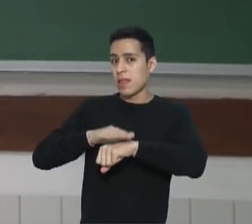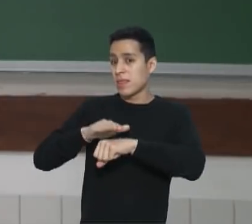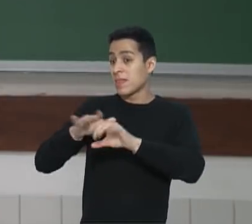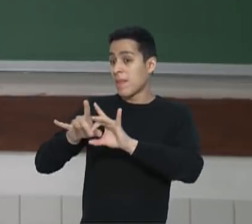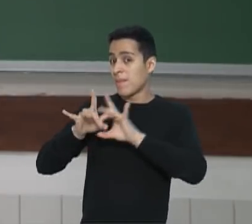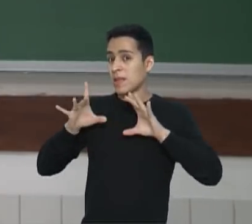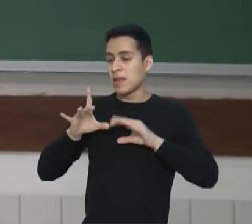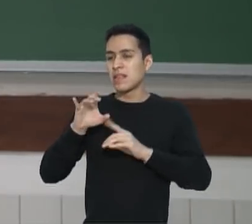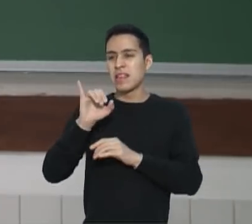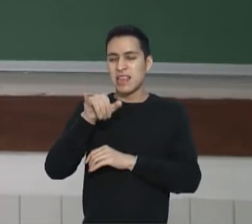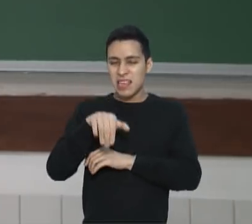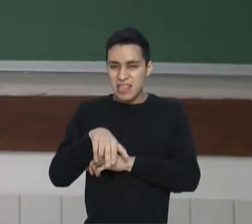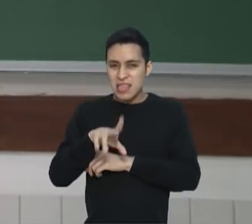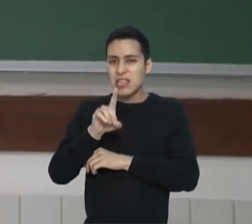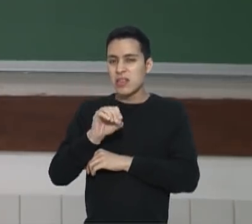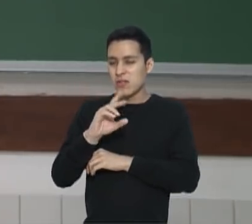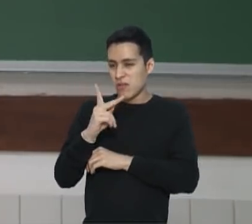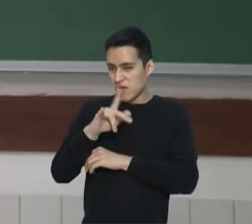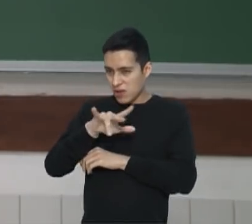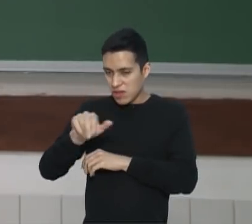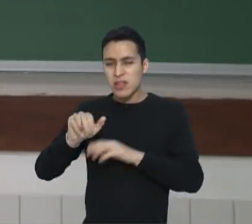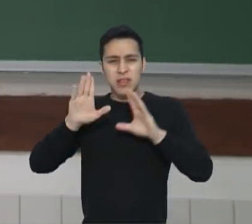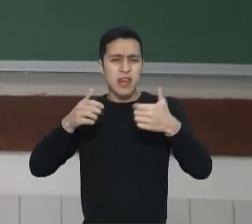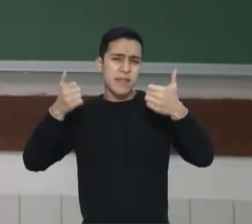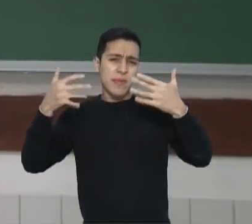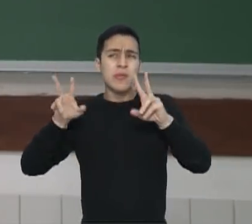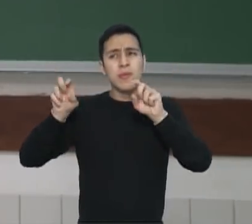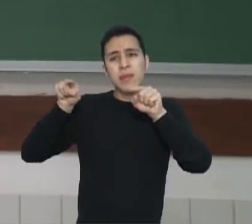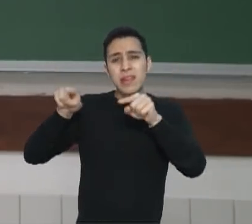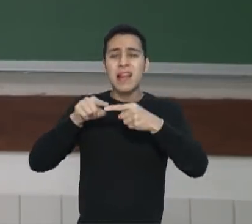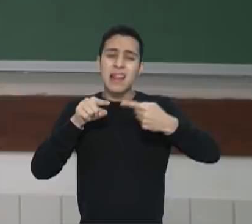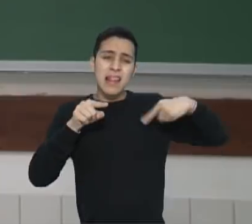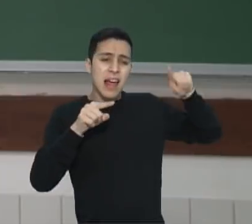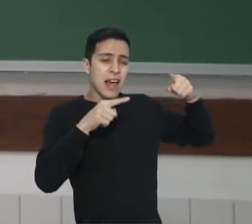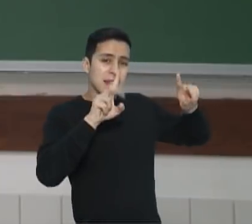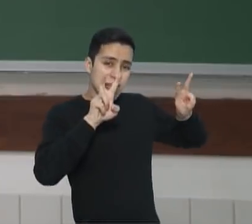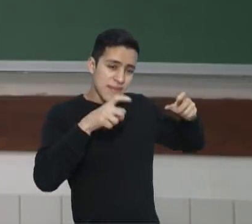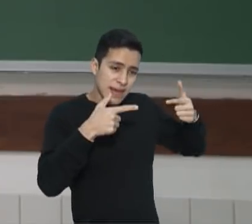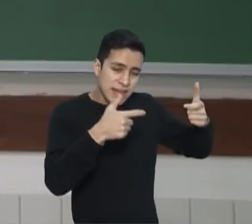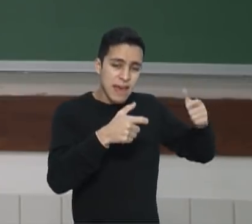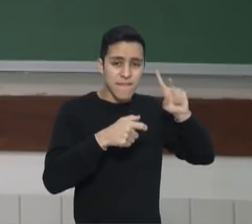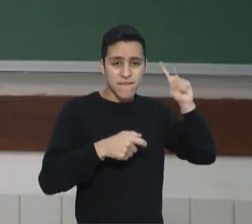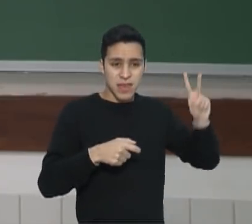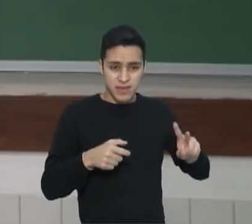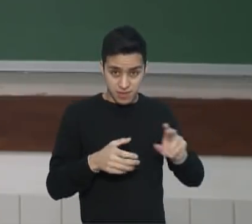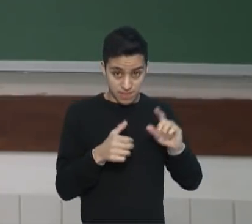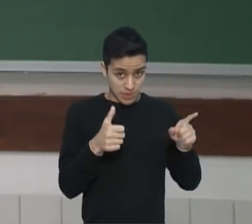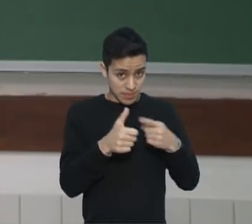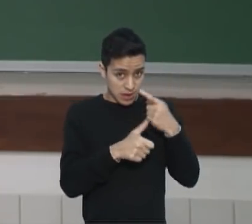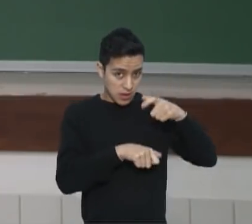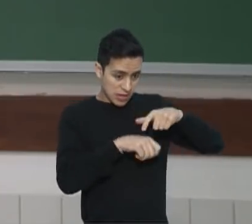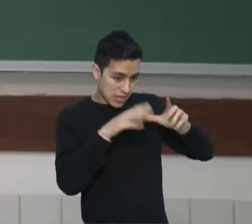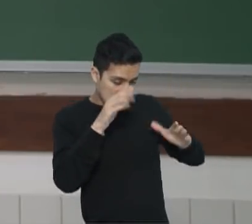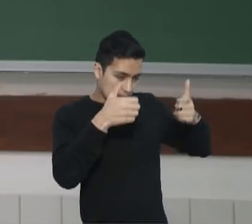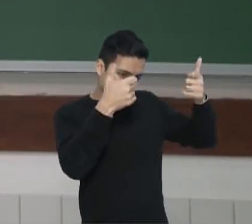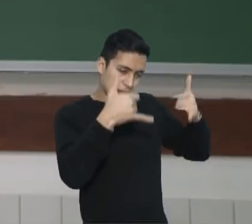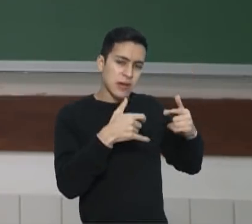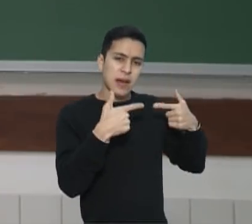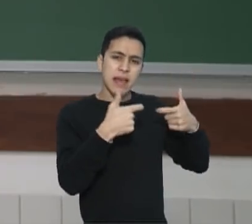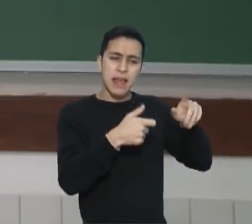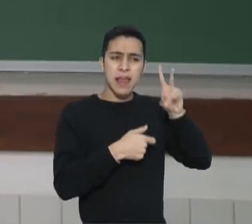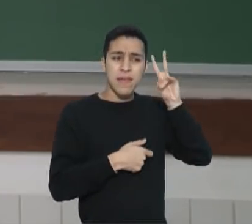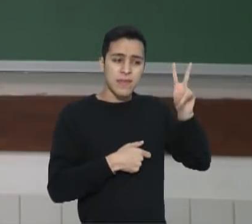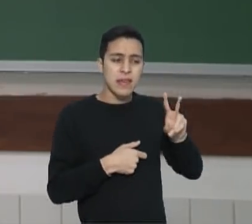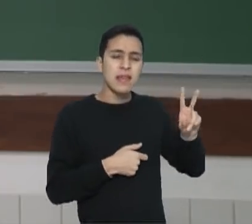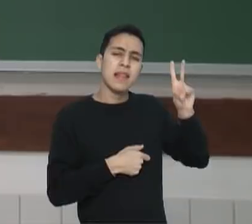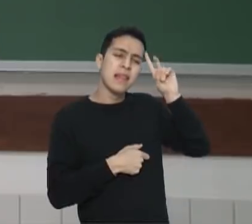quer lembrar o seguinte, nós já falamos da independência da Indochina quando tratamos da Guerra do Vietnã. No primeiro momento, o professor falou da Guerra do Vietnã,